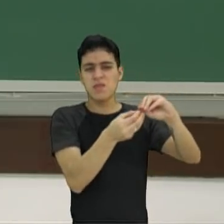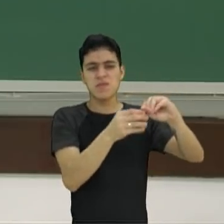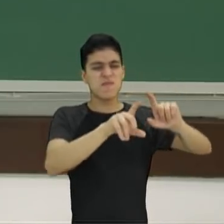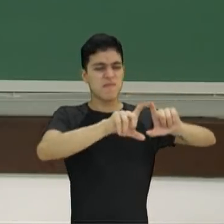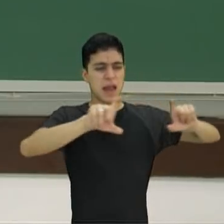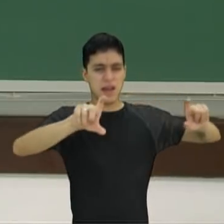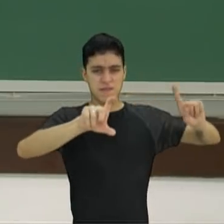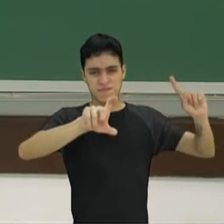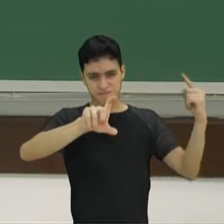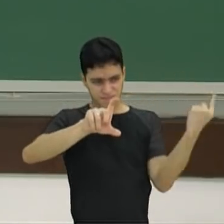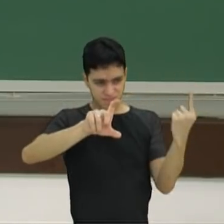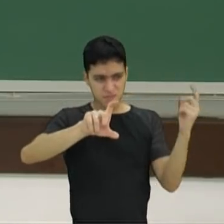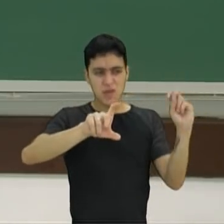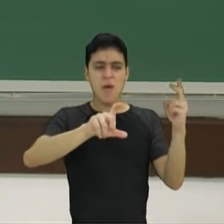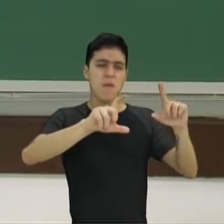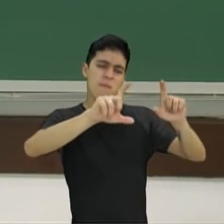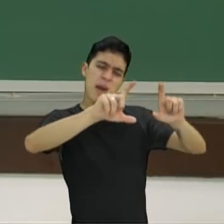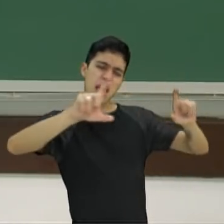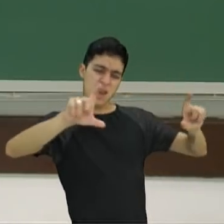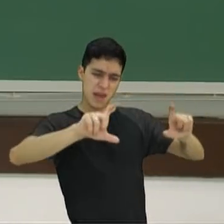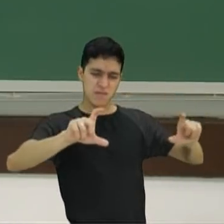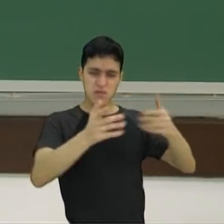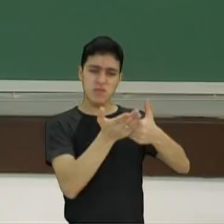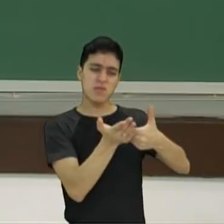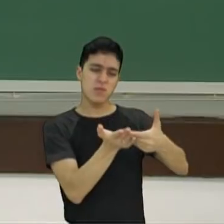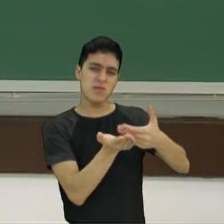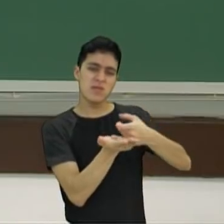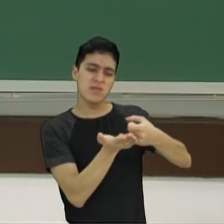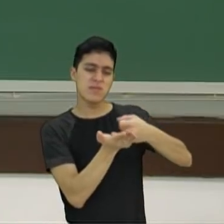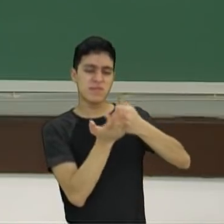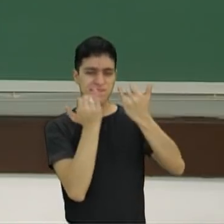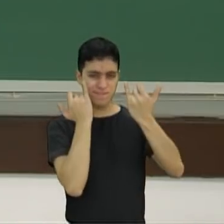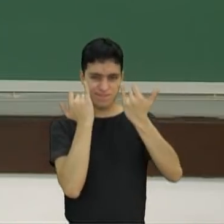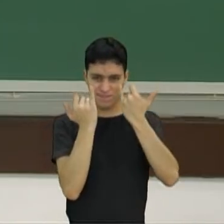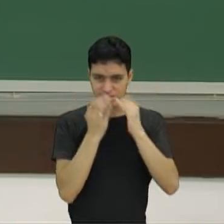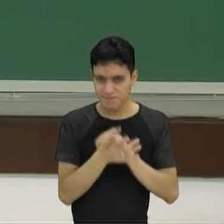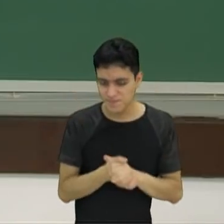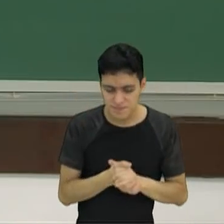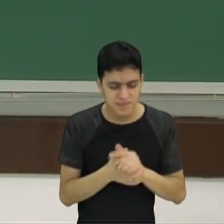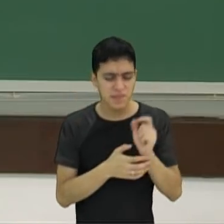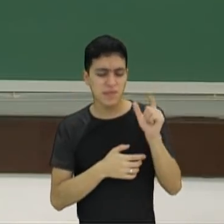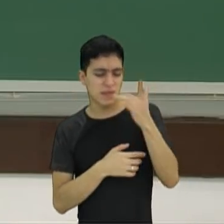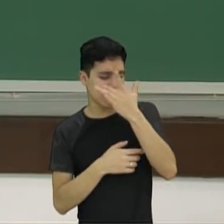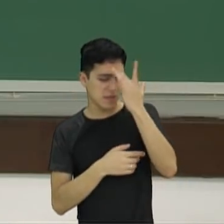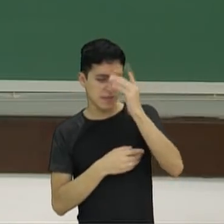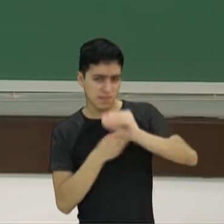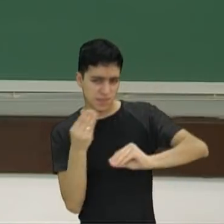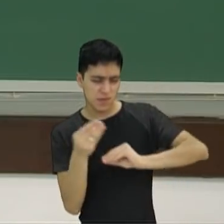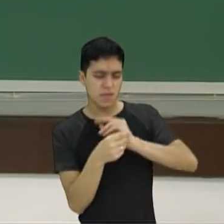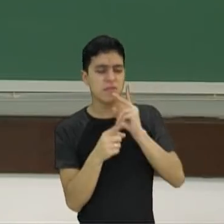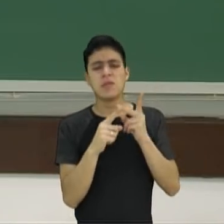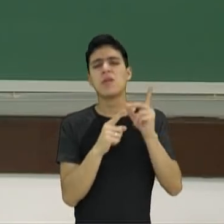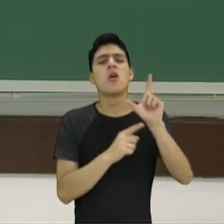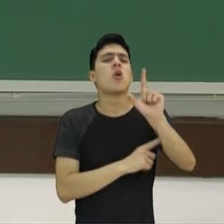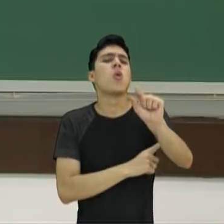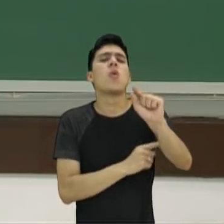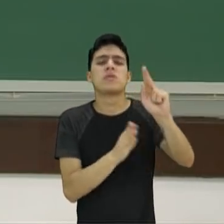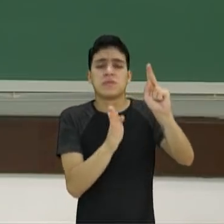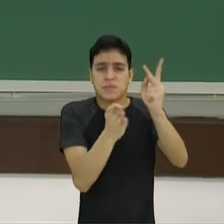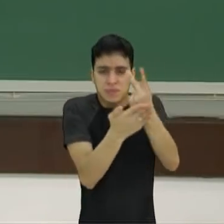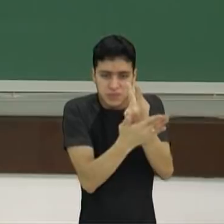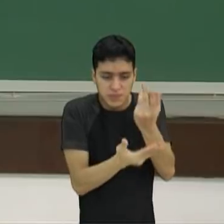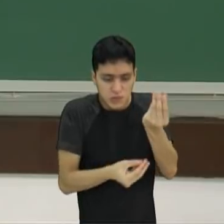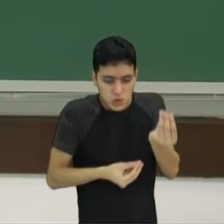parágrafo inicial ou os parágrafos iniciais da notícia, quem são os envolvidos, o que aconteceu,